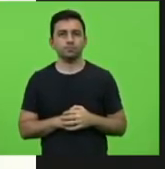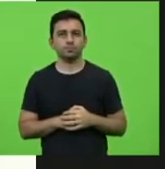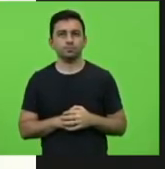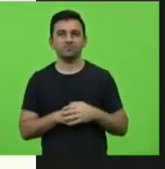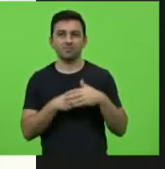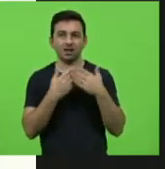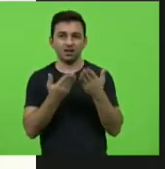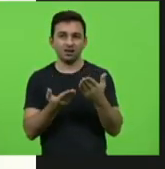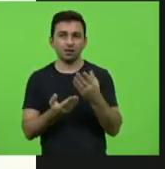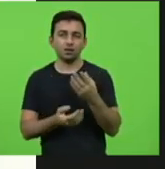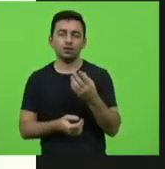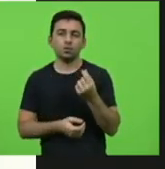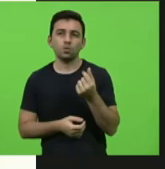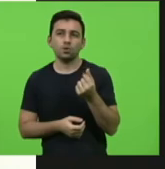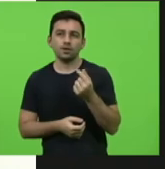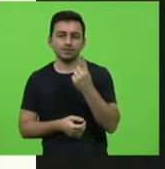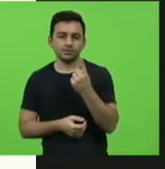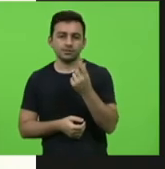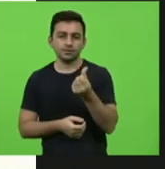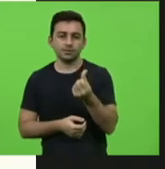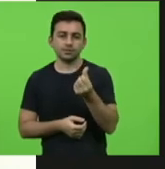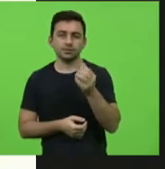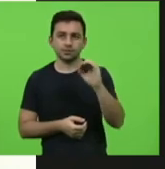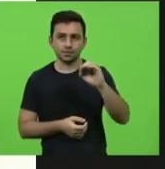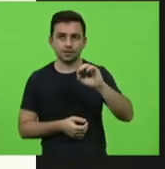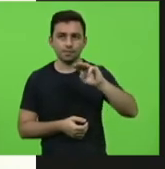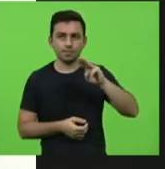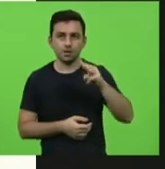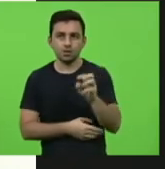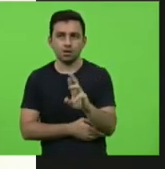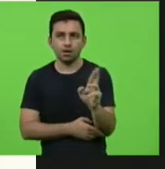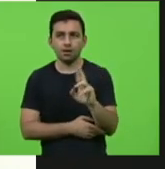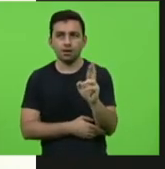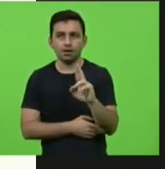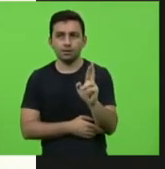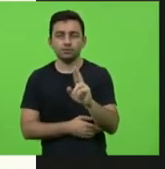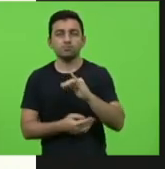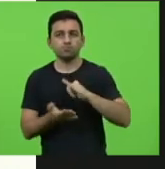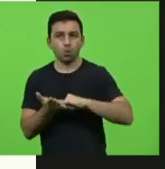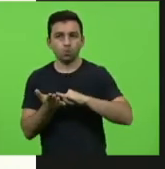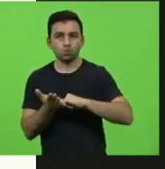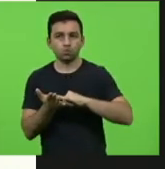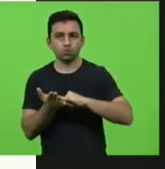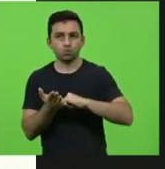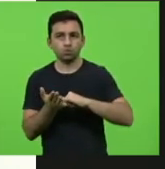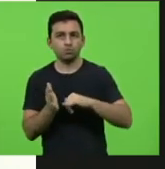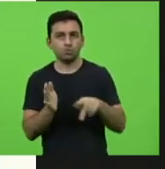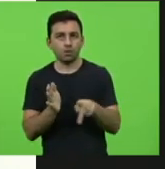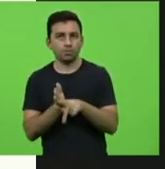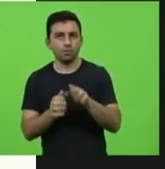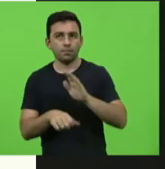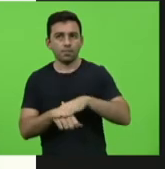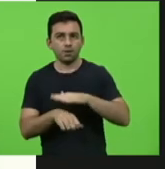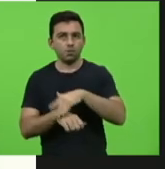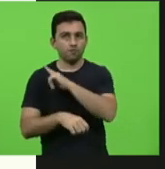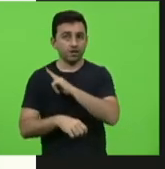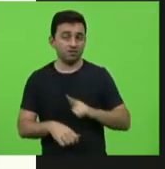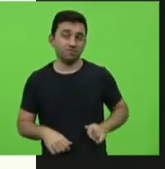custou 160 milhões de reais em impostos, parte do governo